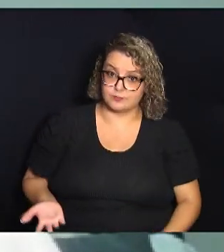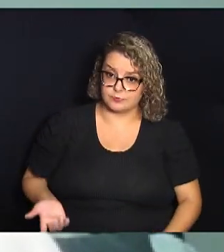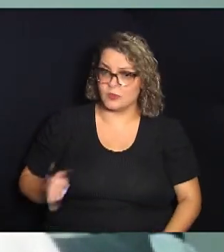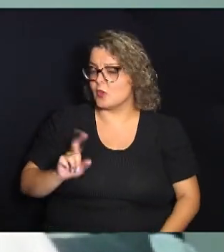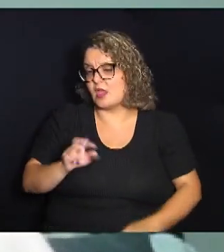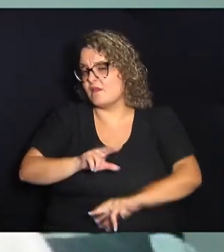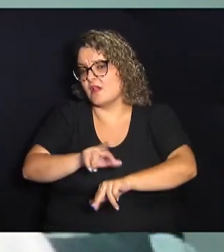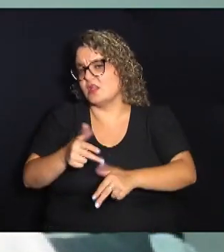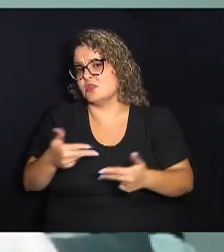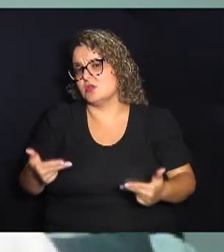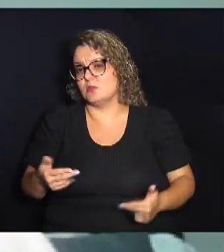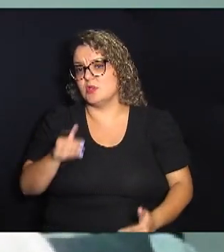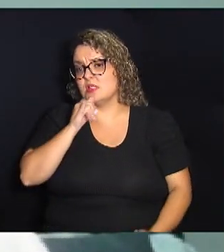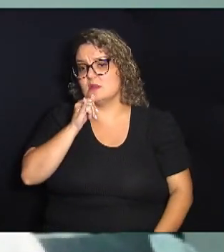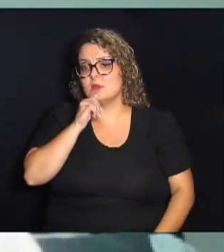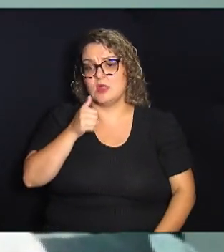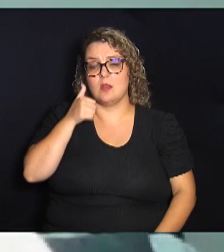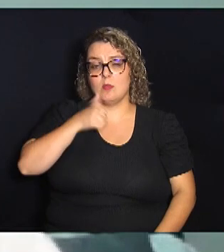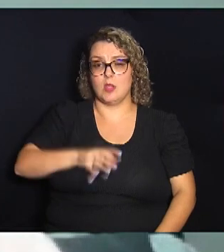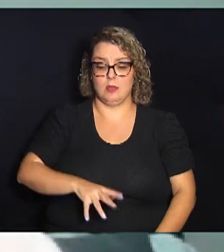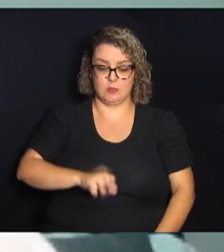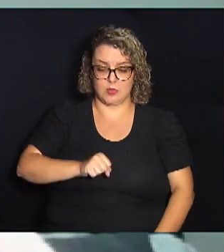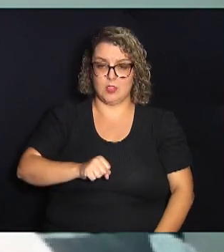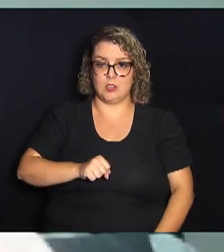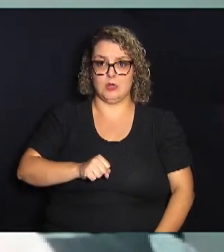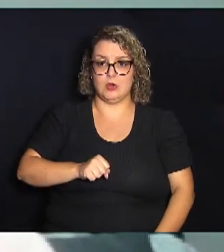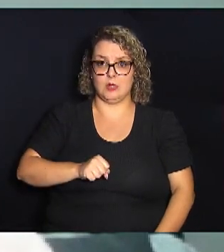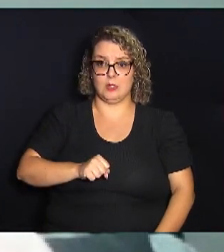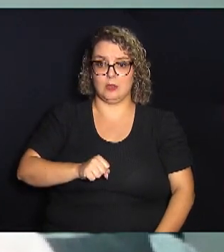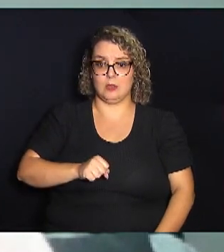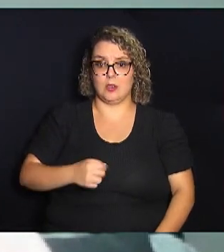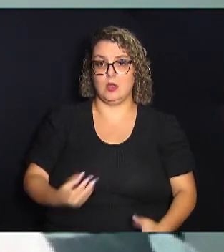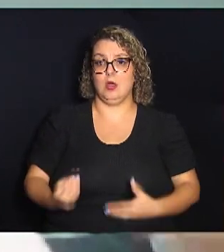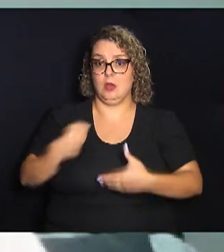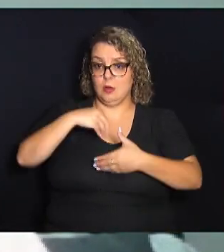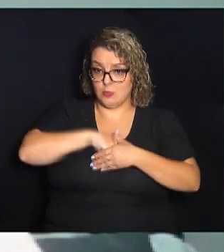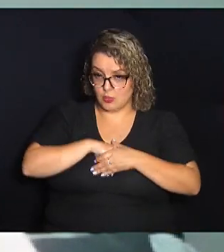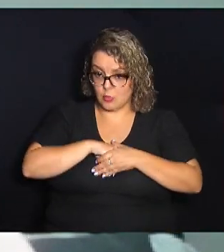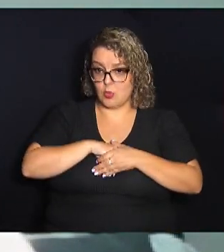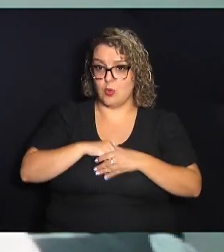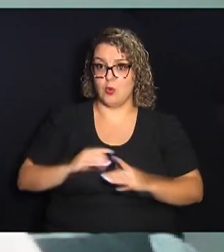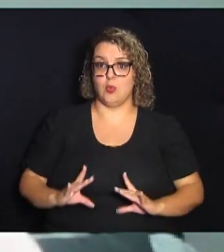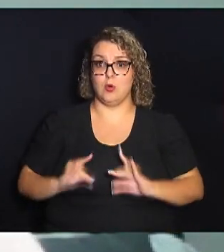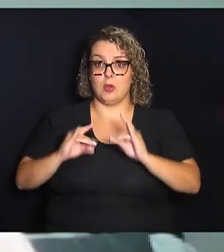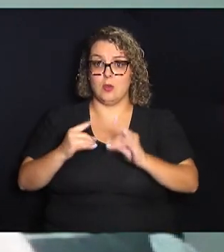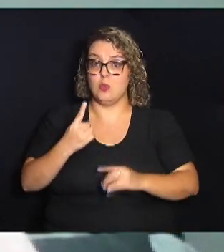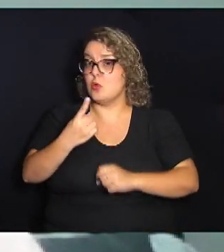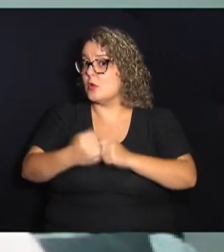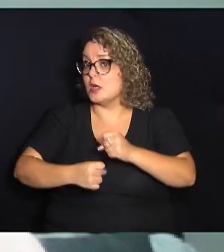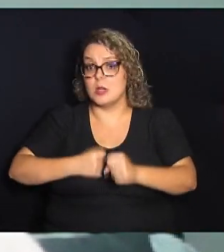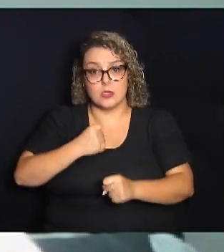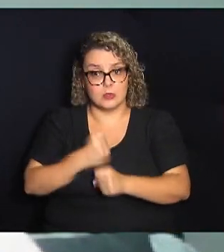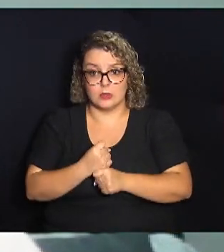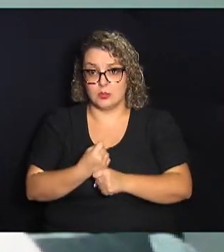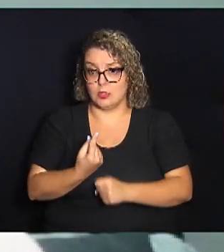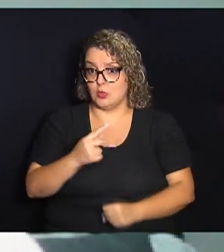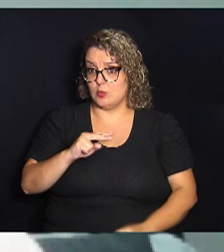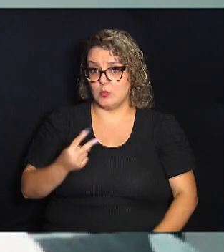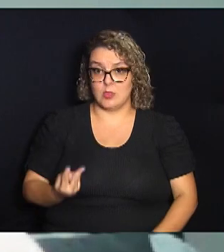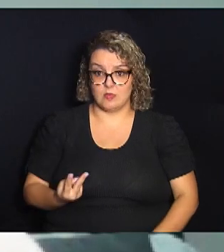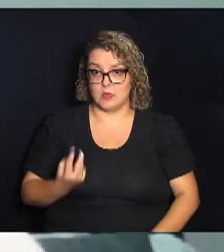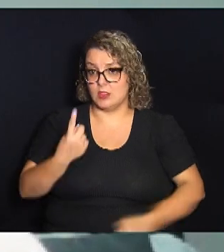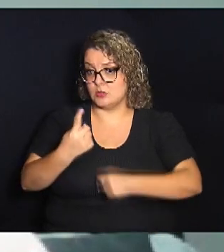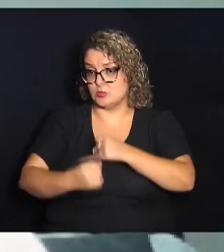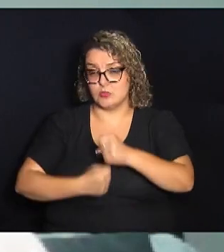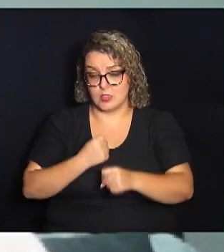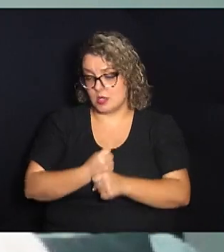Por exemplo, se uma mulher está na menopausa, ela bota um implante de hormônio nela, ela fica um ano com esse implante. Uma vez ao ano ela tem que colocar